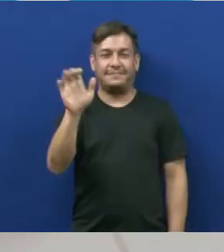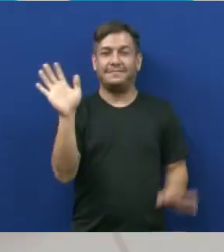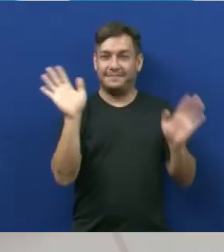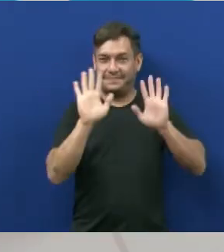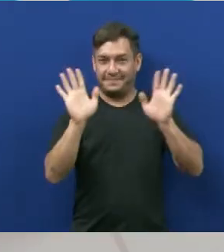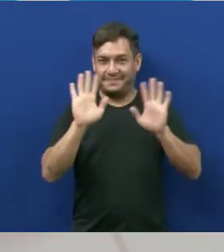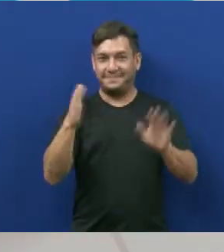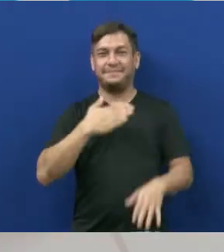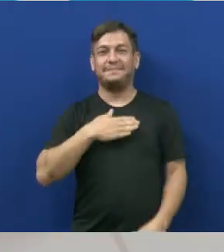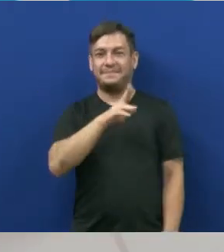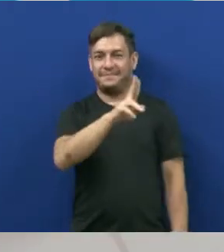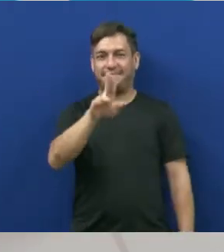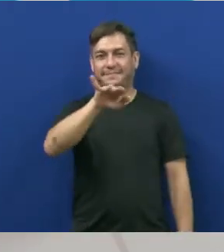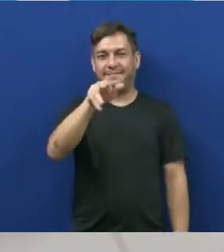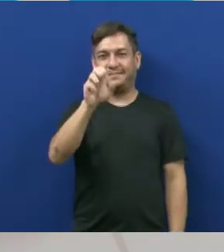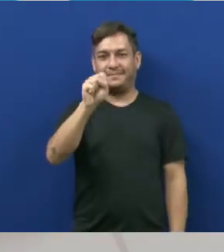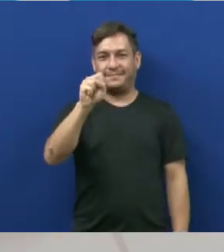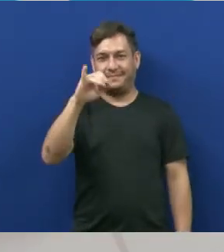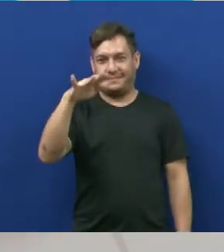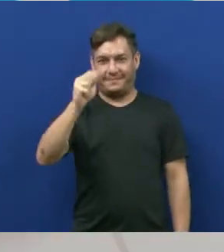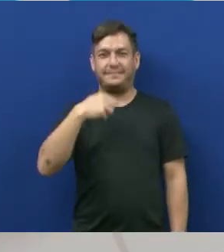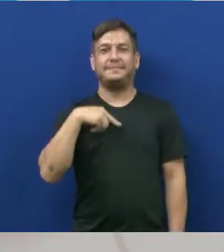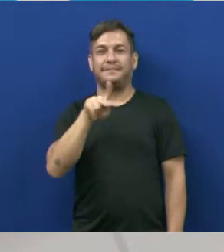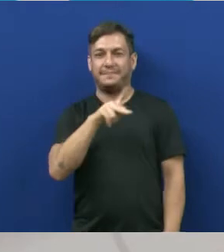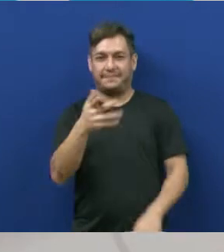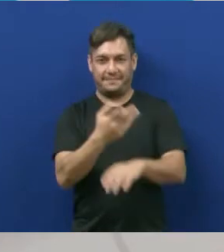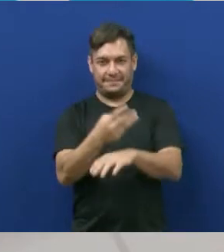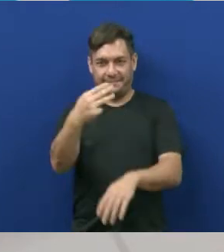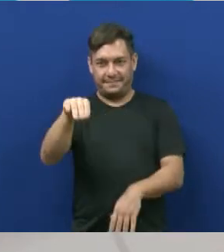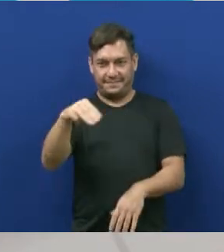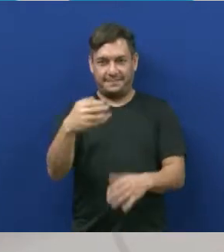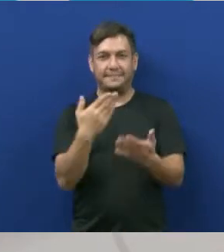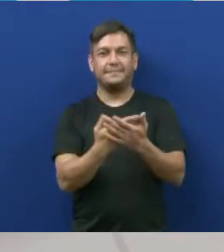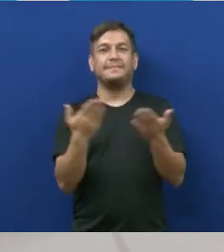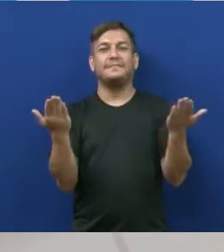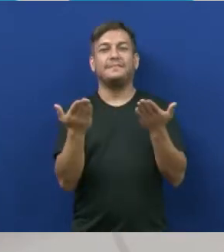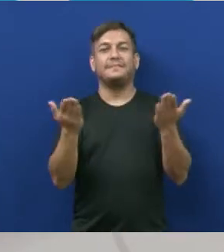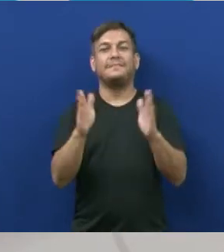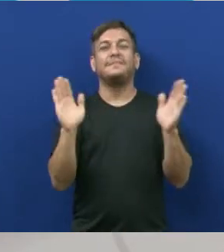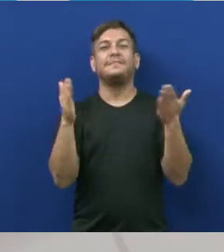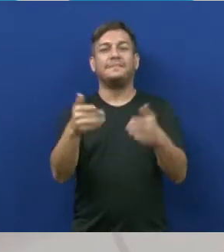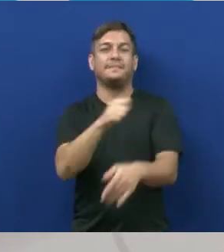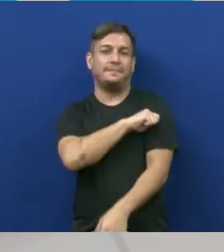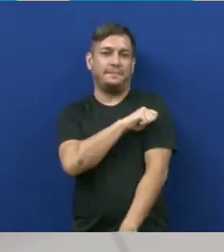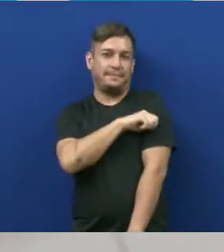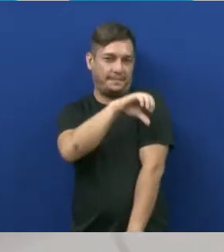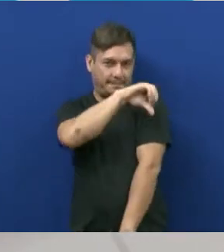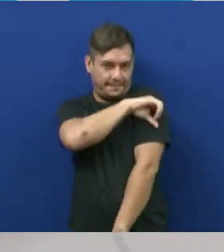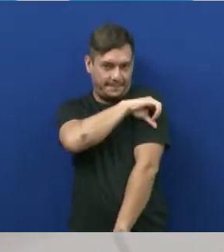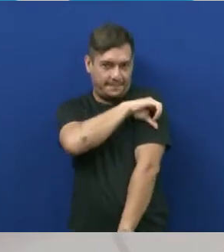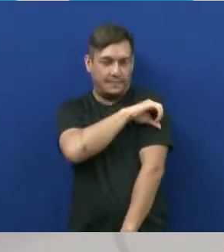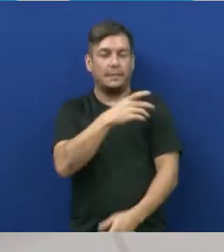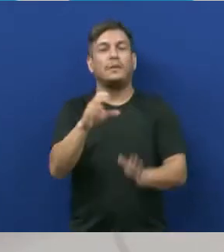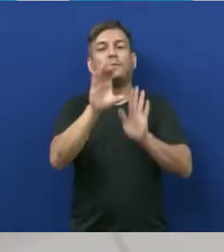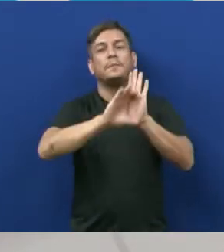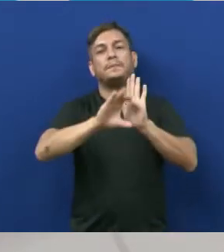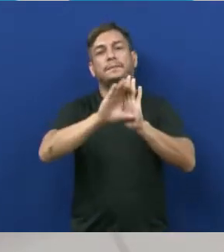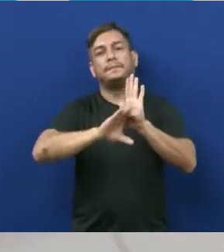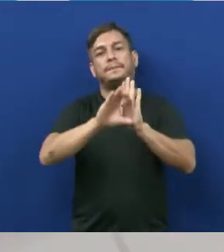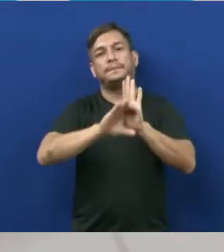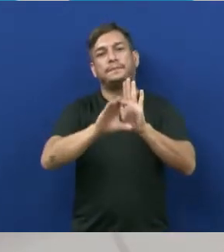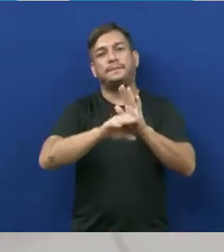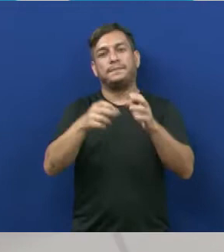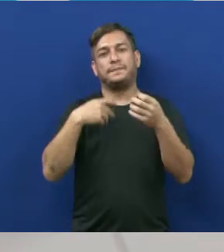Oi pessoal, meu nome é Jéssica e eu sou professora de matemática. A aula de hoje é para os alunos do 9º ano e o conteúdo que a gente vai trabalhar